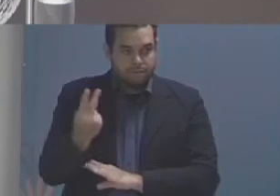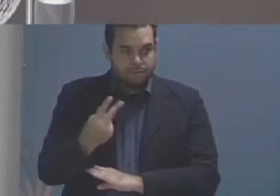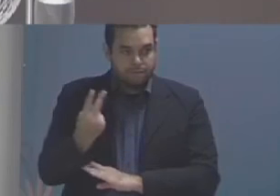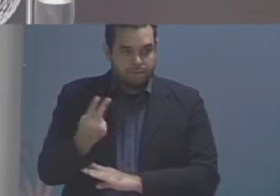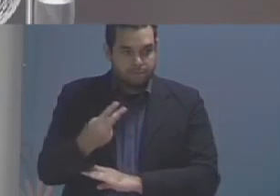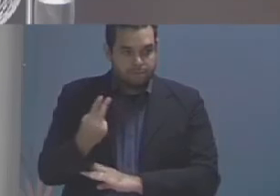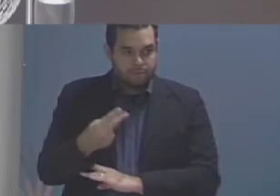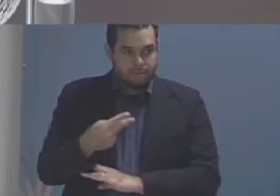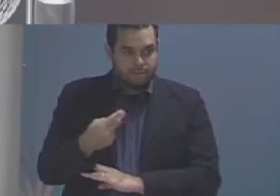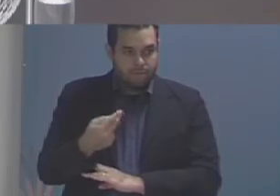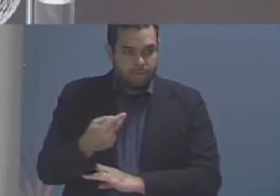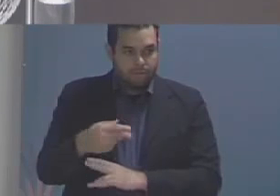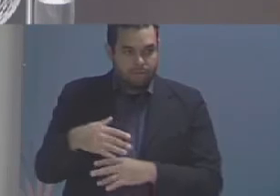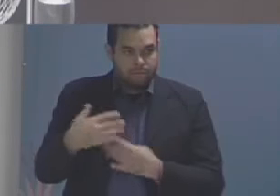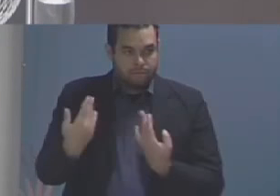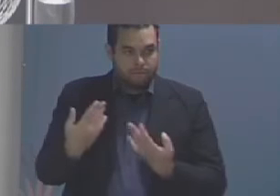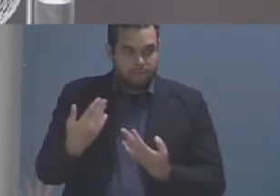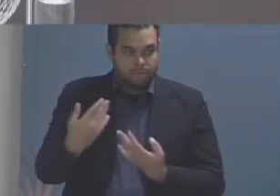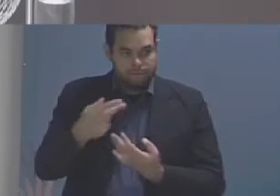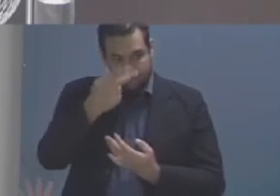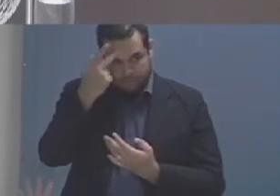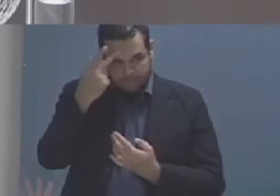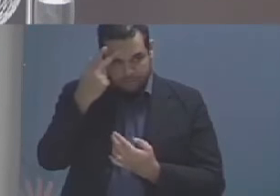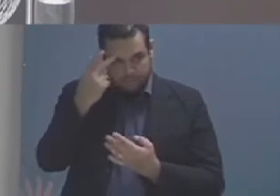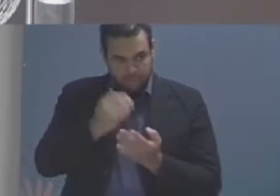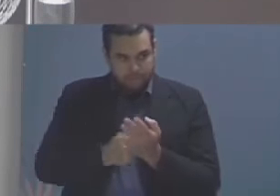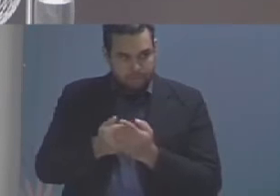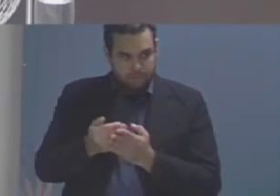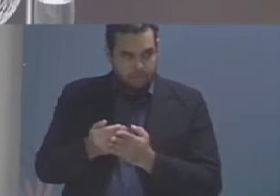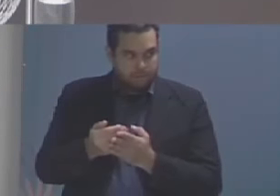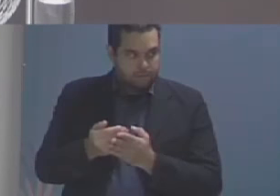candidato iniciará respondendo.